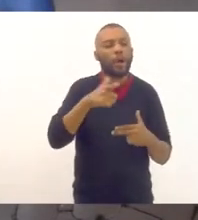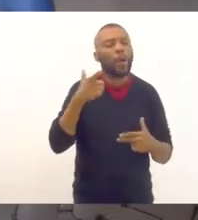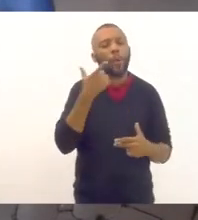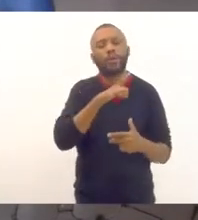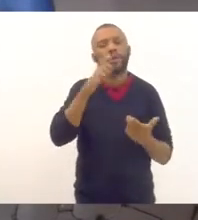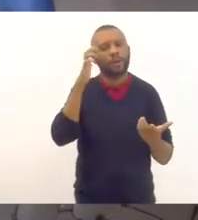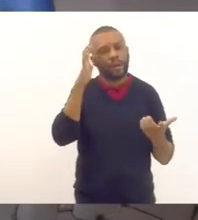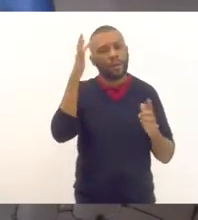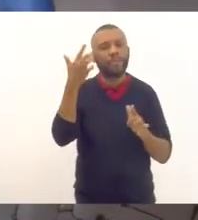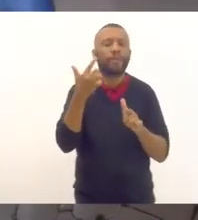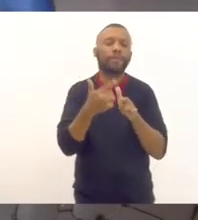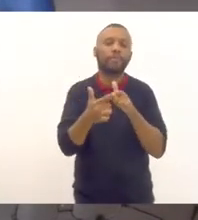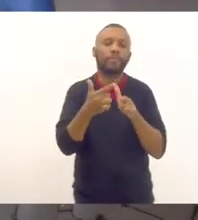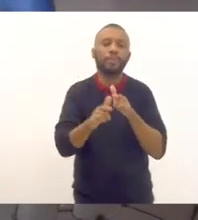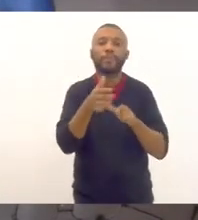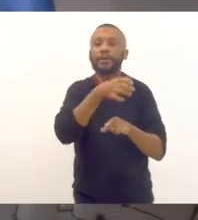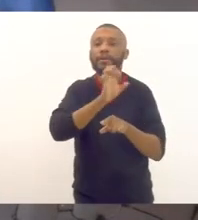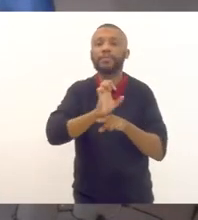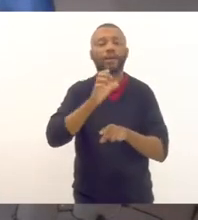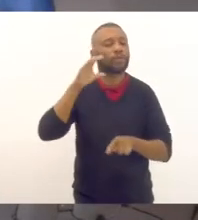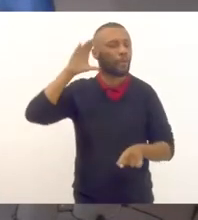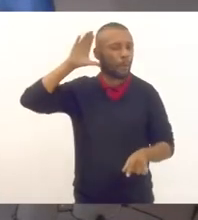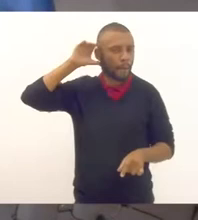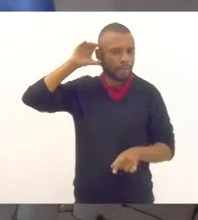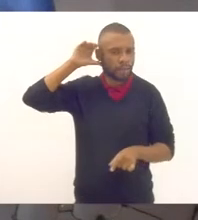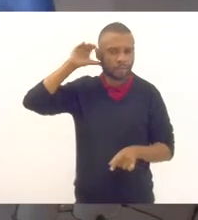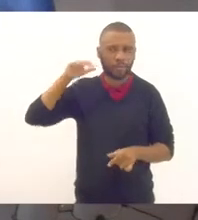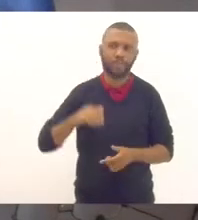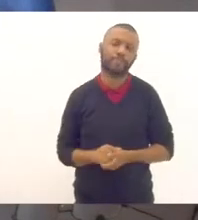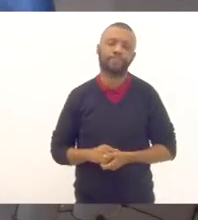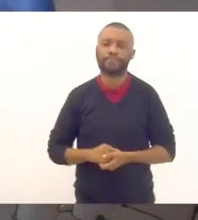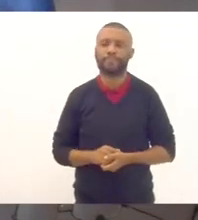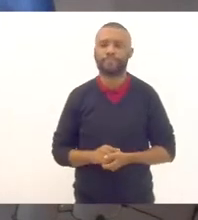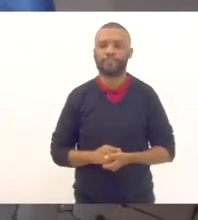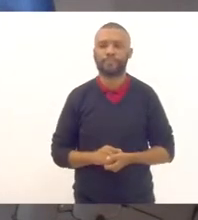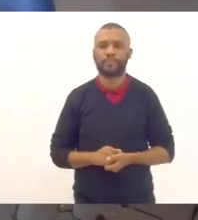lá, naquele estado. Quem é que pode falar agora? Agora é o